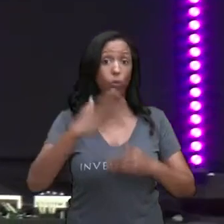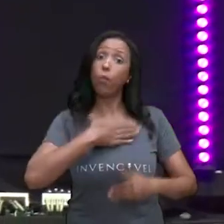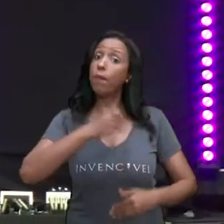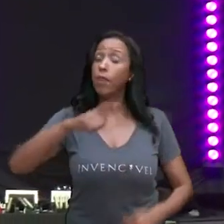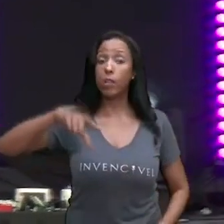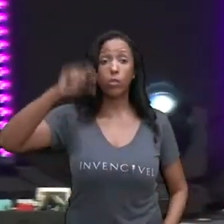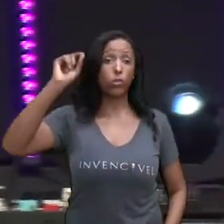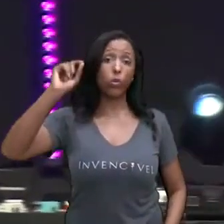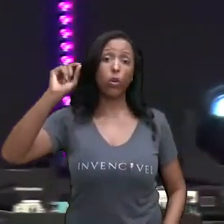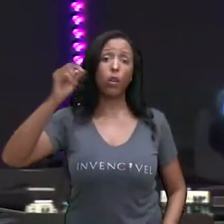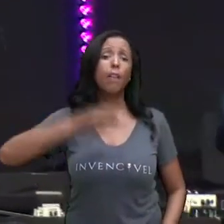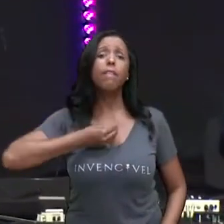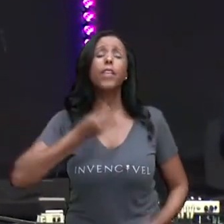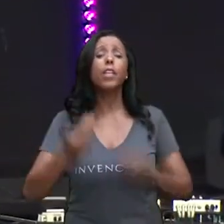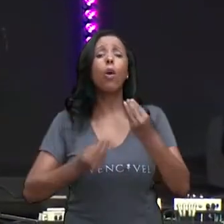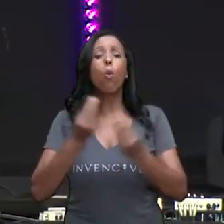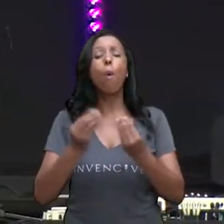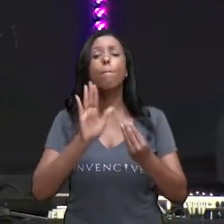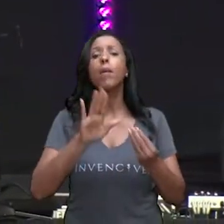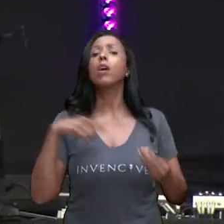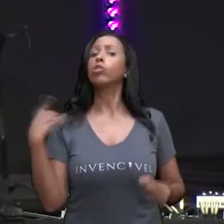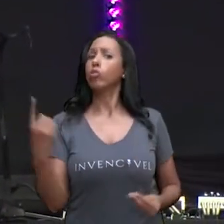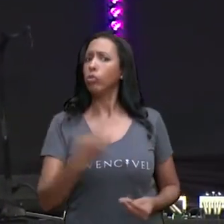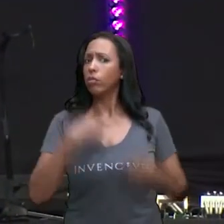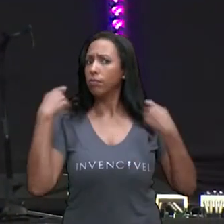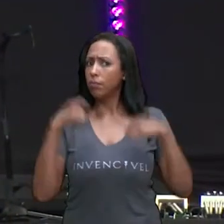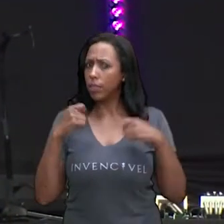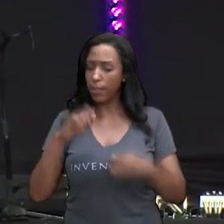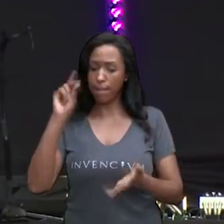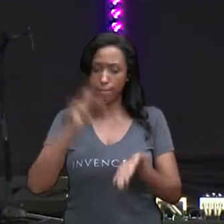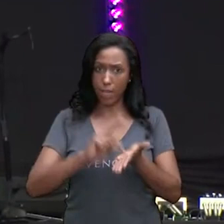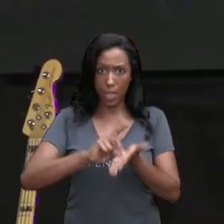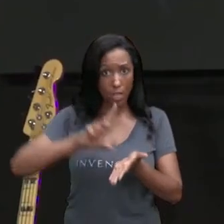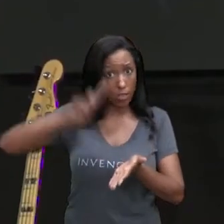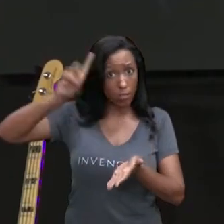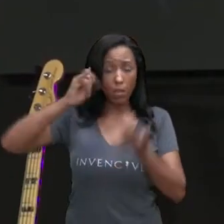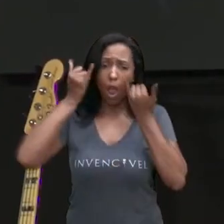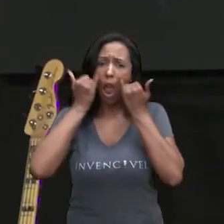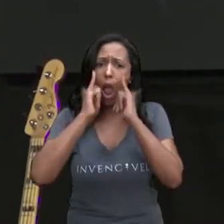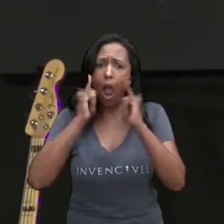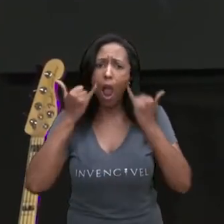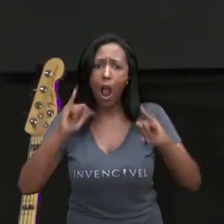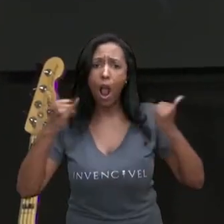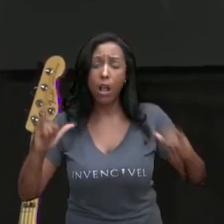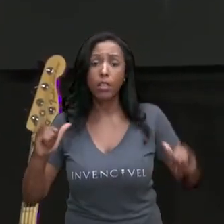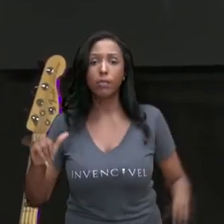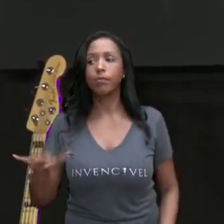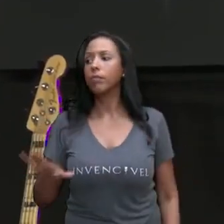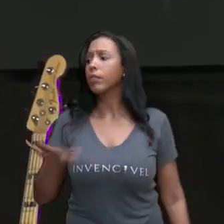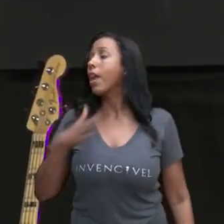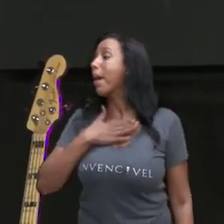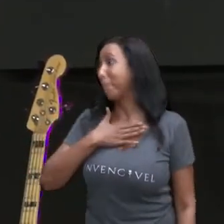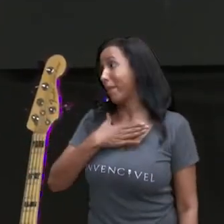Mas cabe a nós não termos vergonha de anunciar a verdade. Ah, minha filha e seu namorado estão dormindo lá no